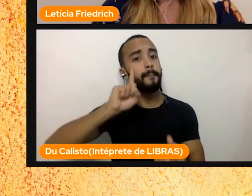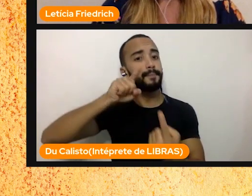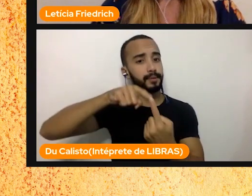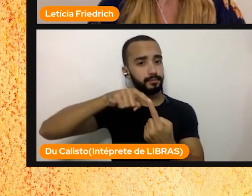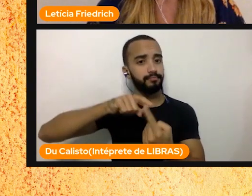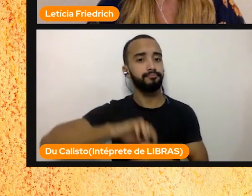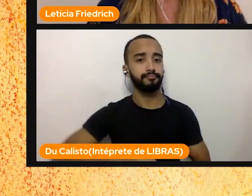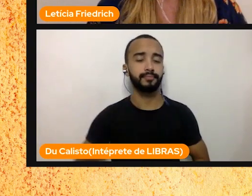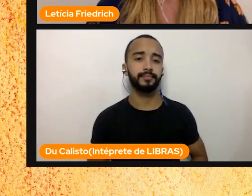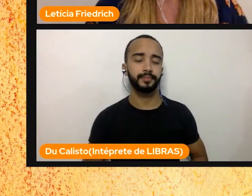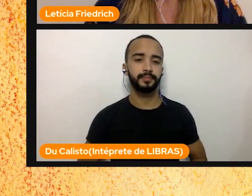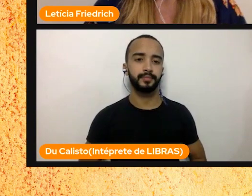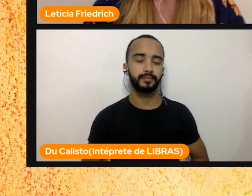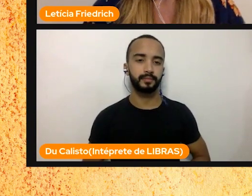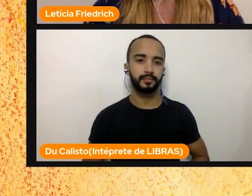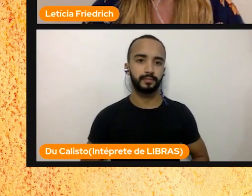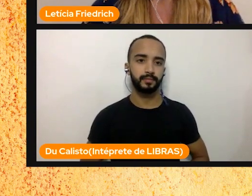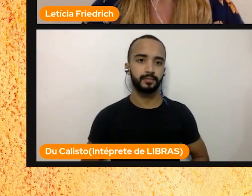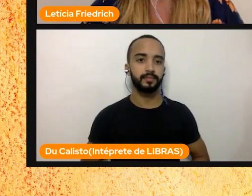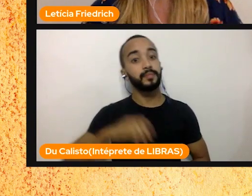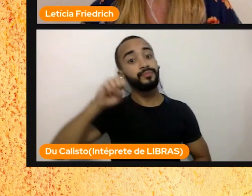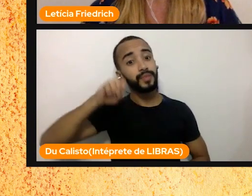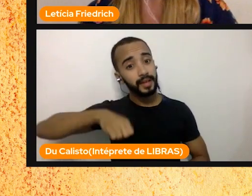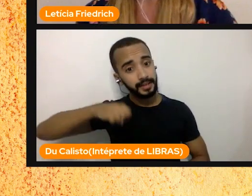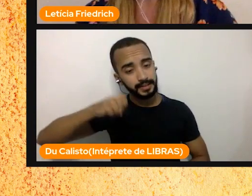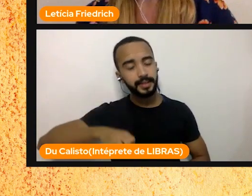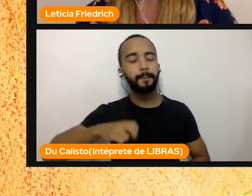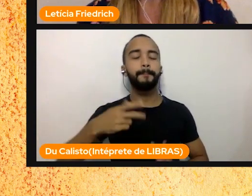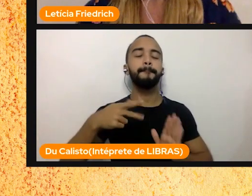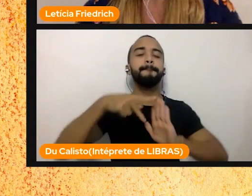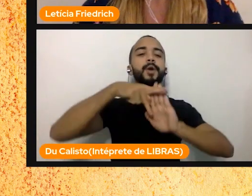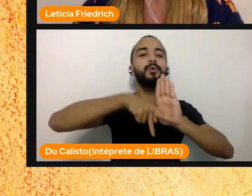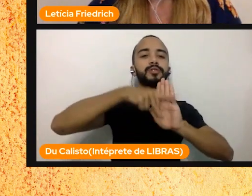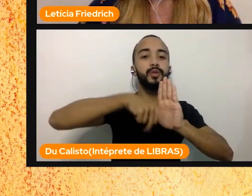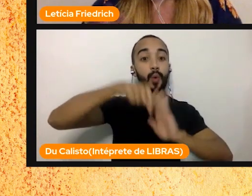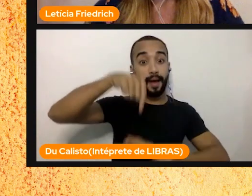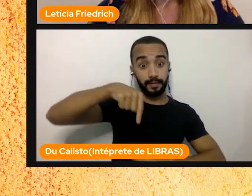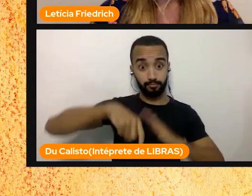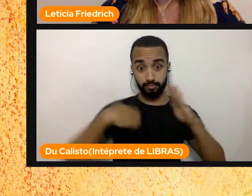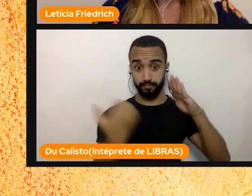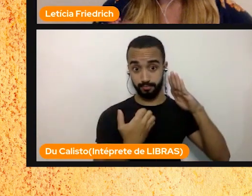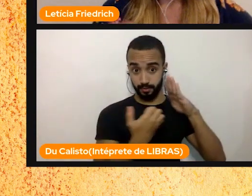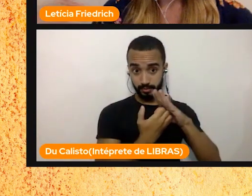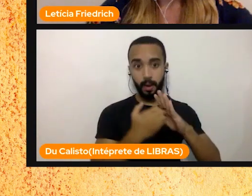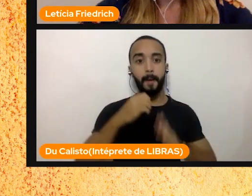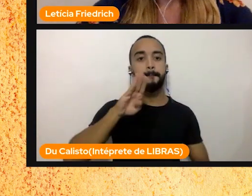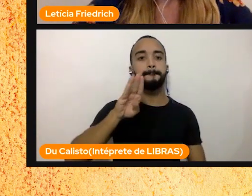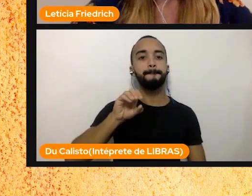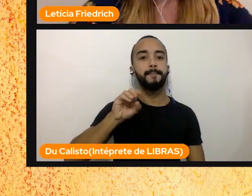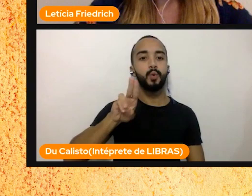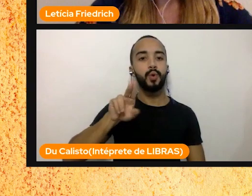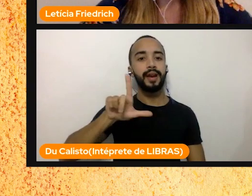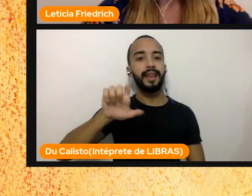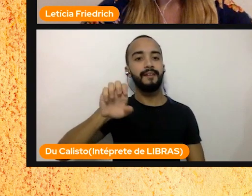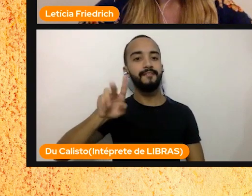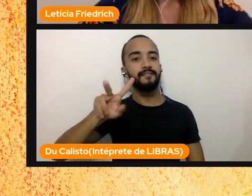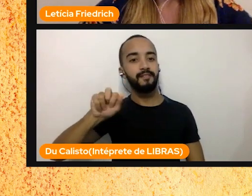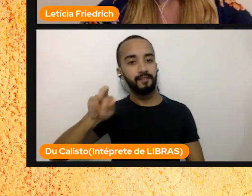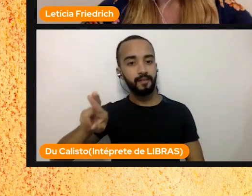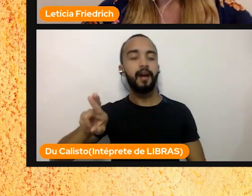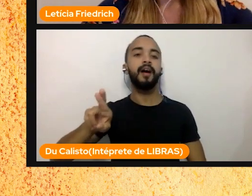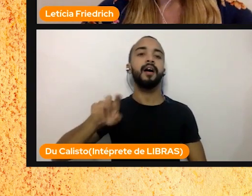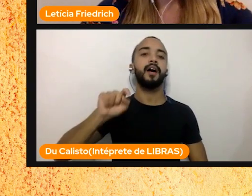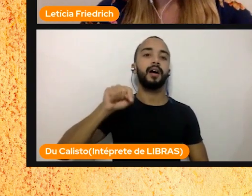Ótimo. Dentro dos projetos que nós tínhamos aqui na Boulevard, né, que a gente, enfim, mescla live action, documentário e animação,